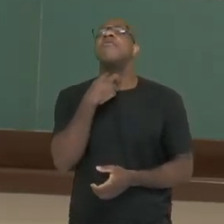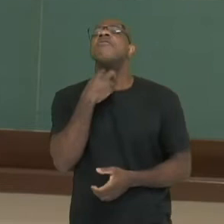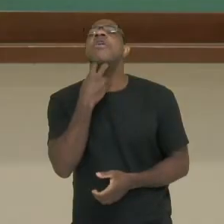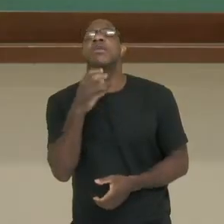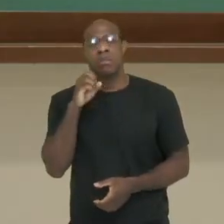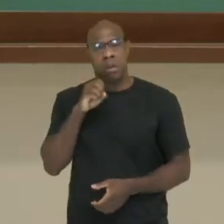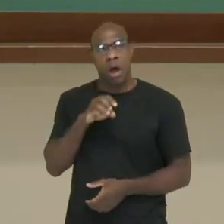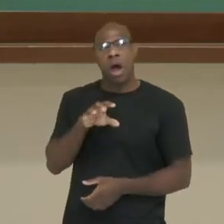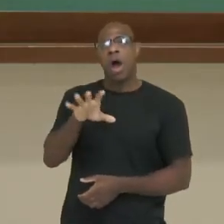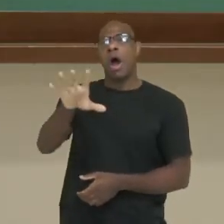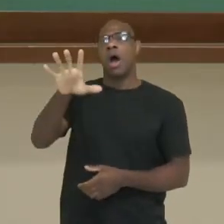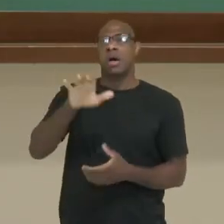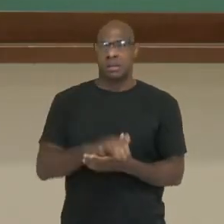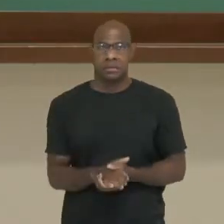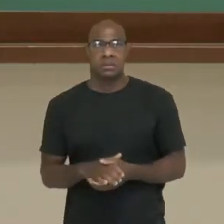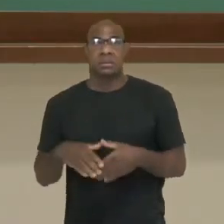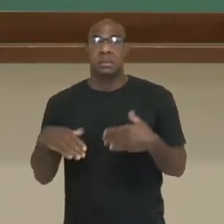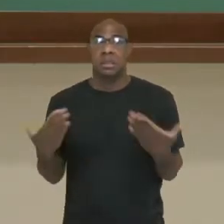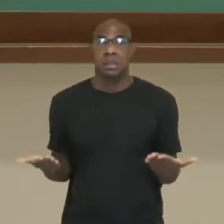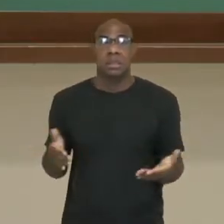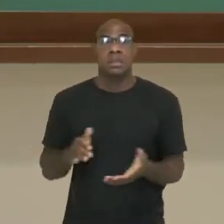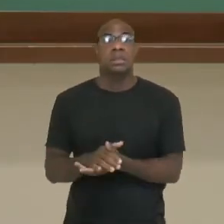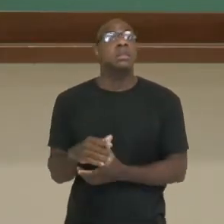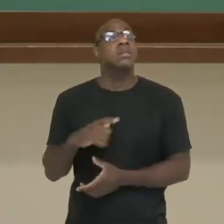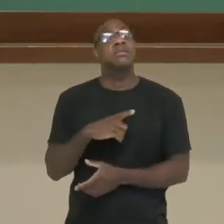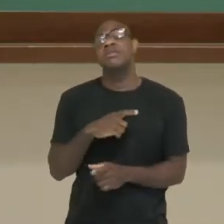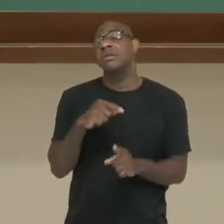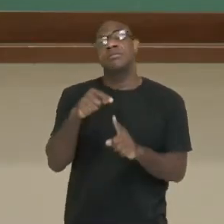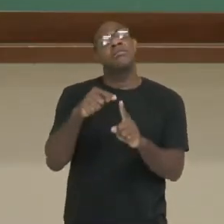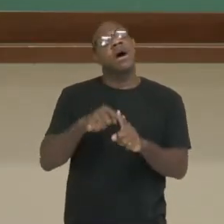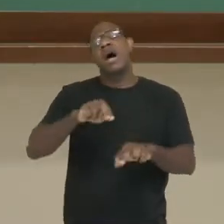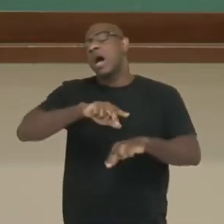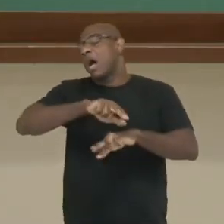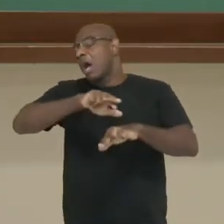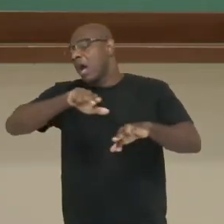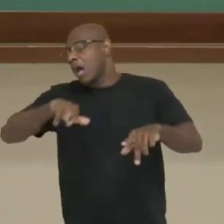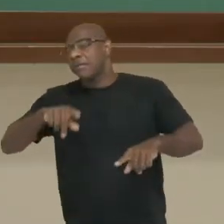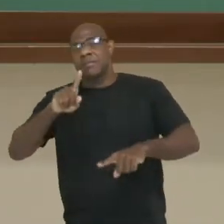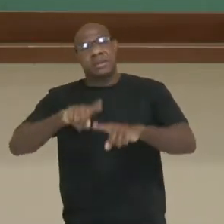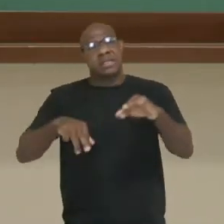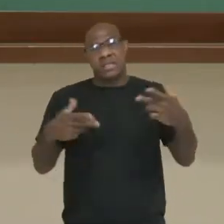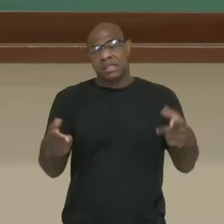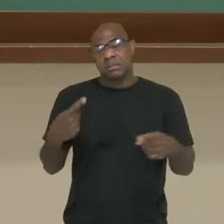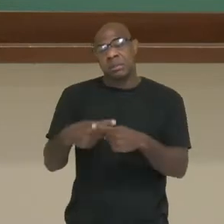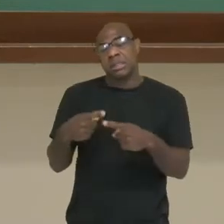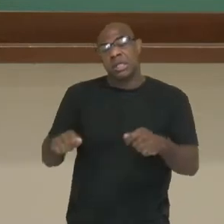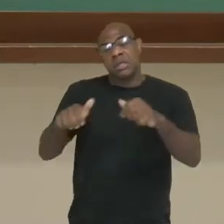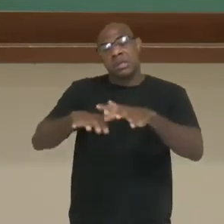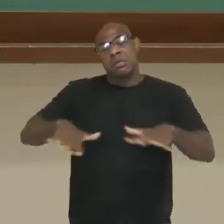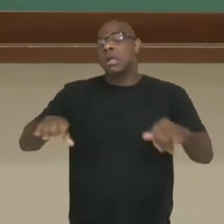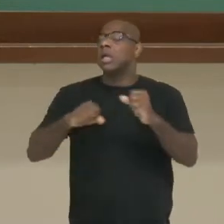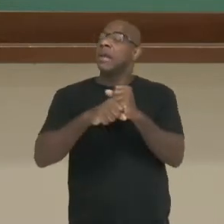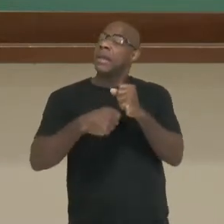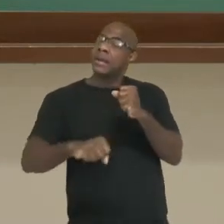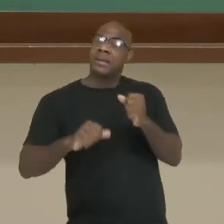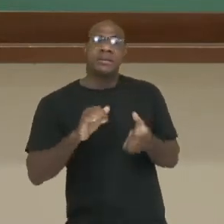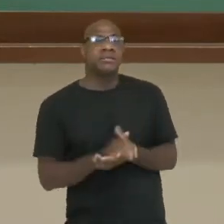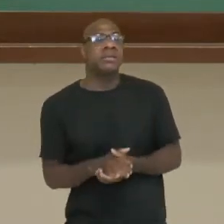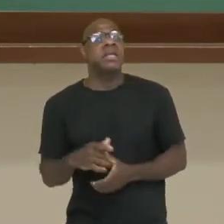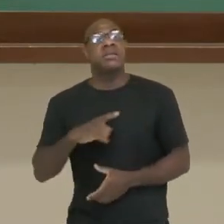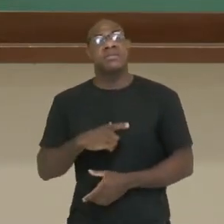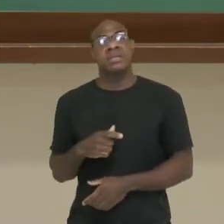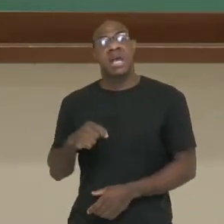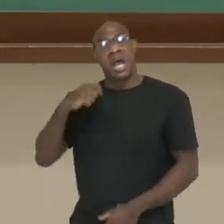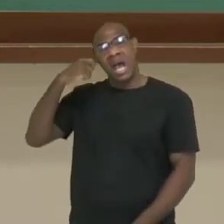voz projetada. Então tinha todos os elementos porque esse espaço era grandioso, né, e também tinha, os atores